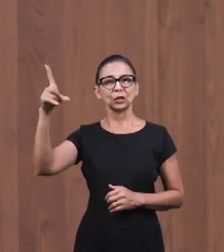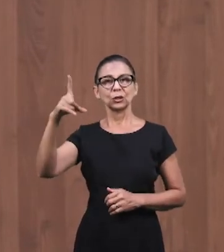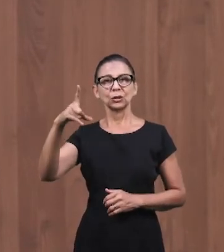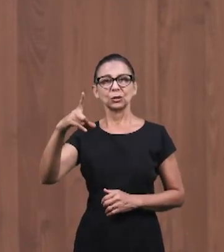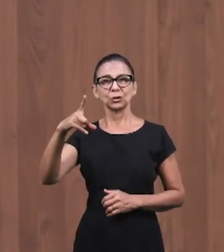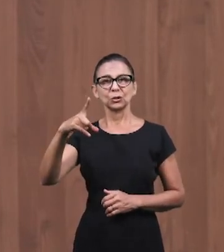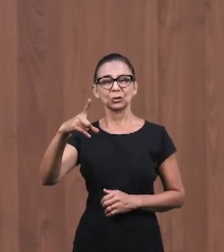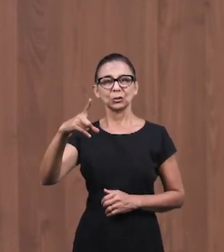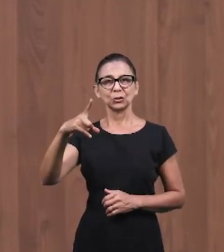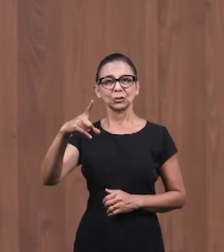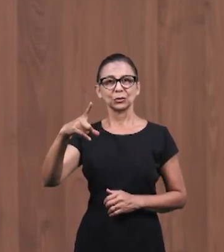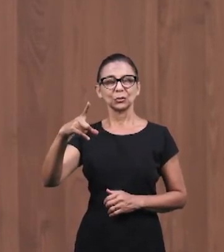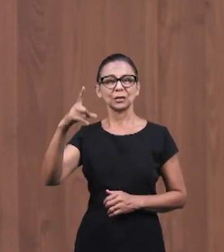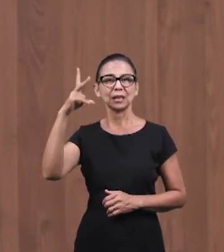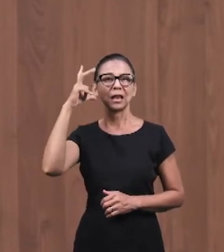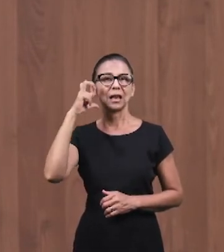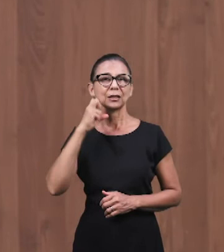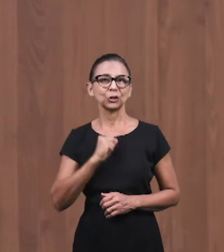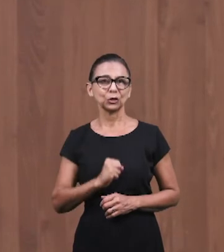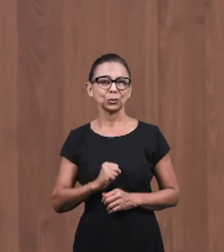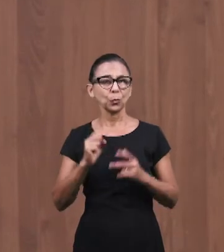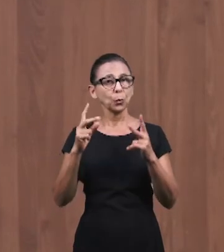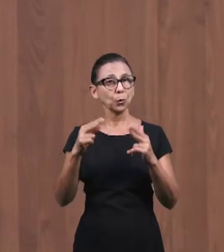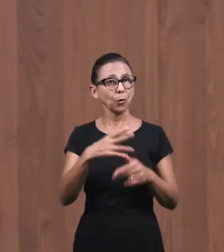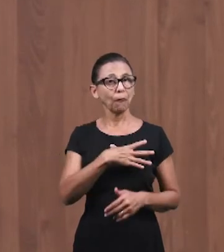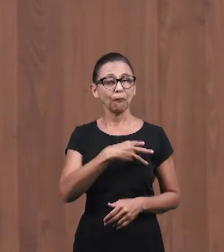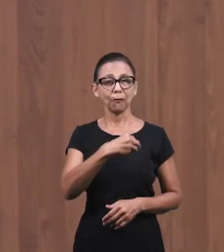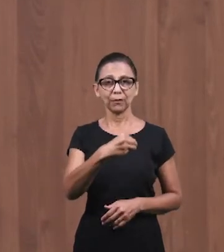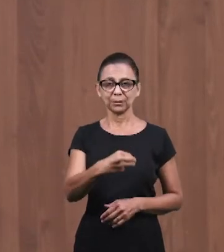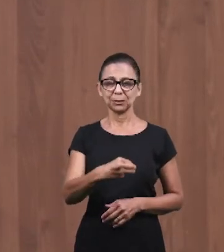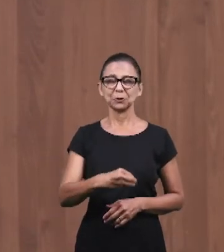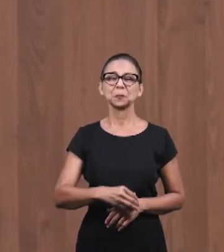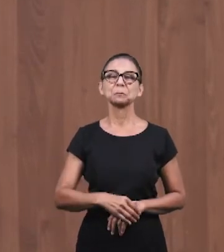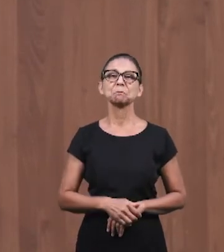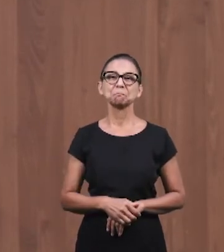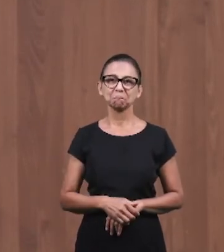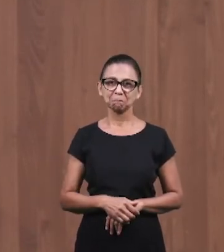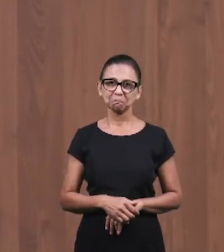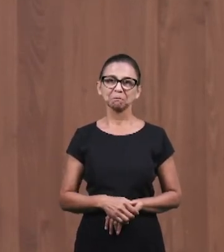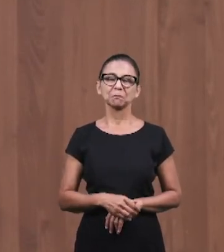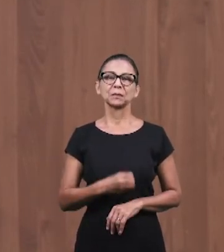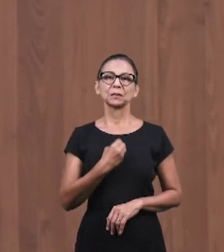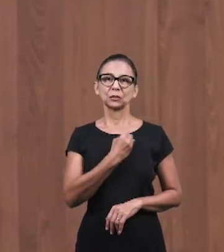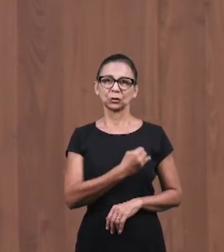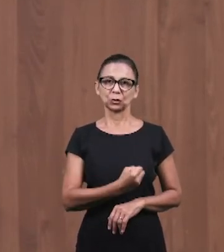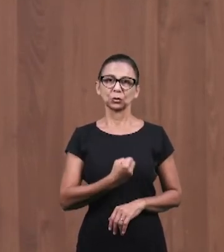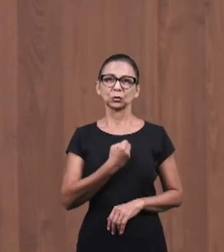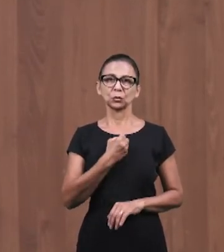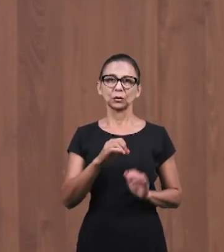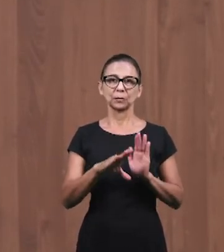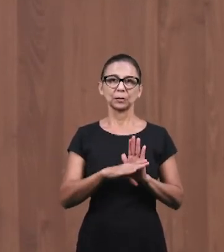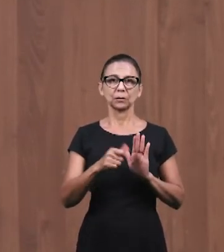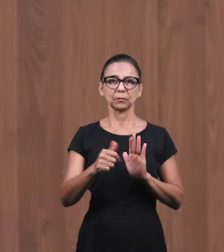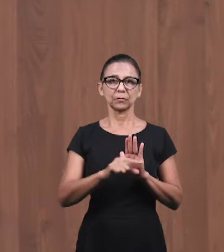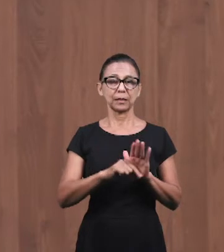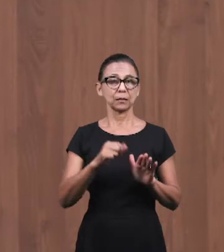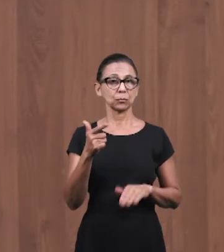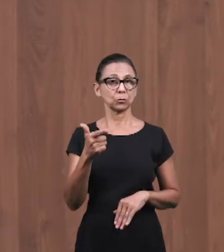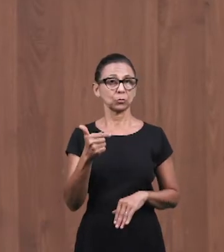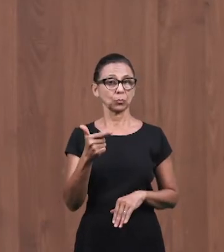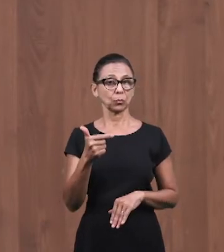coisa maravilhosa. E isto cumpre exatamente aquilo que o evangelista João, o Evangelho de João capítulo 1,